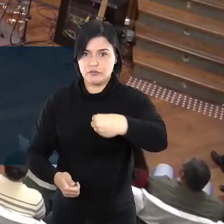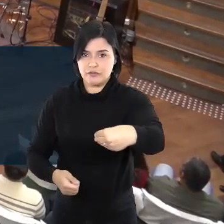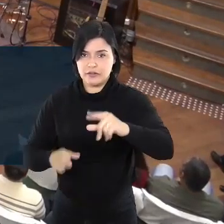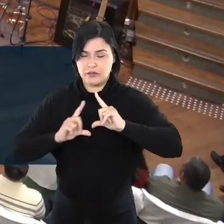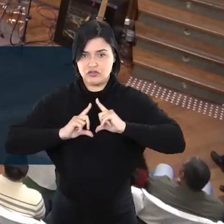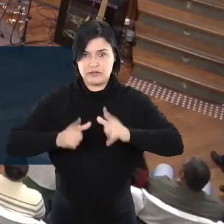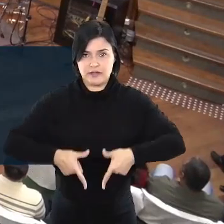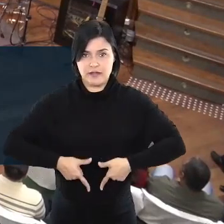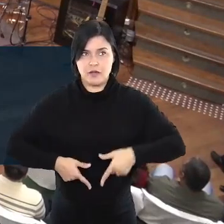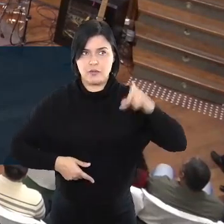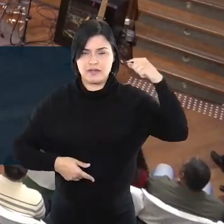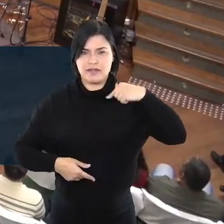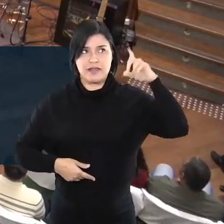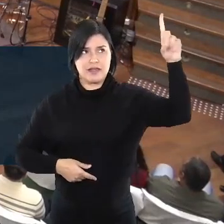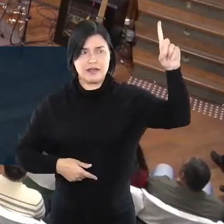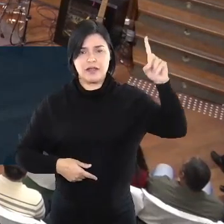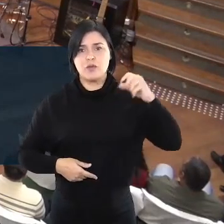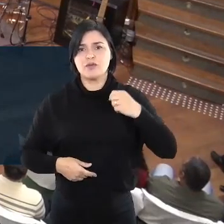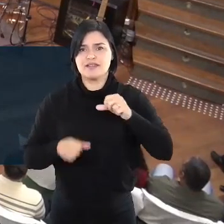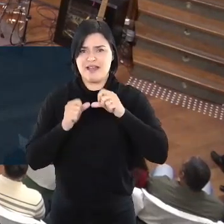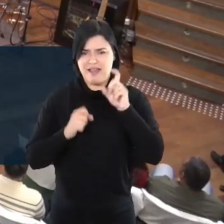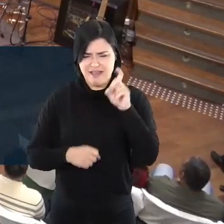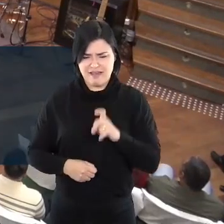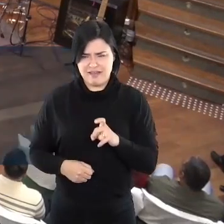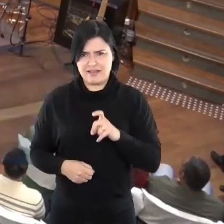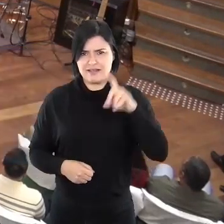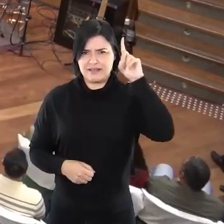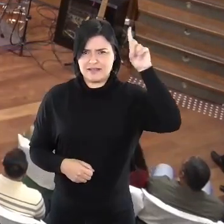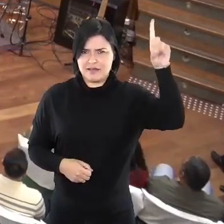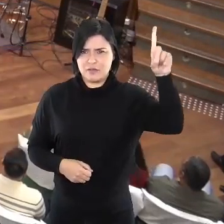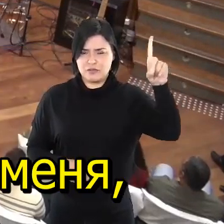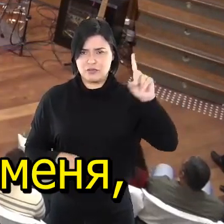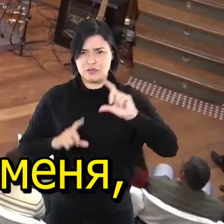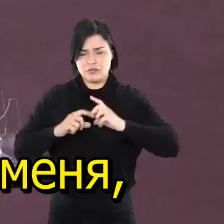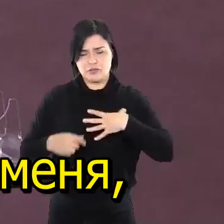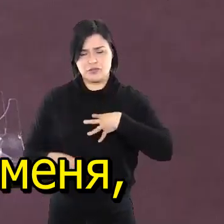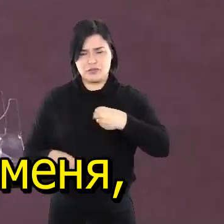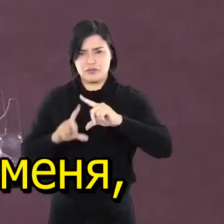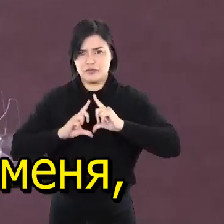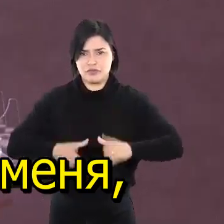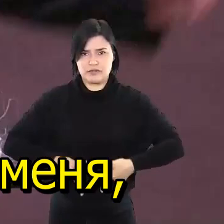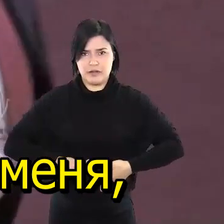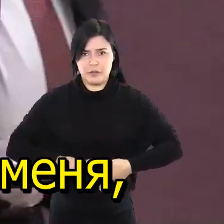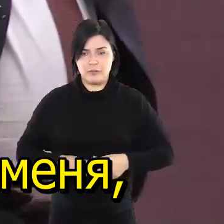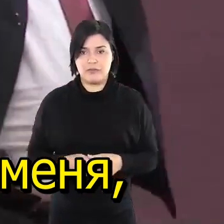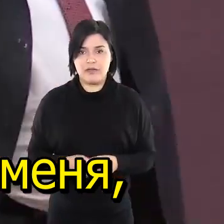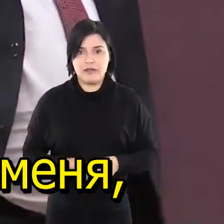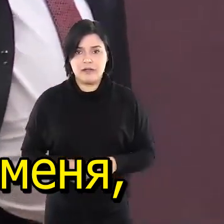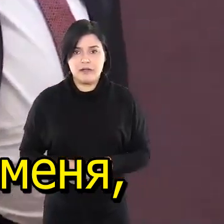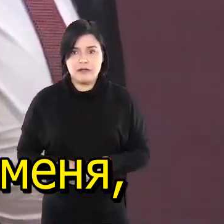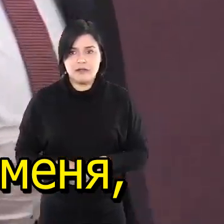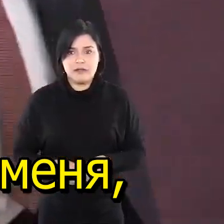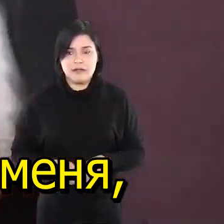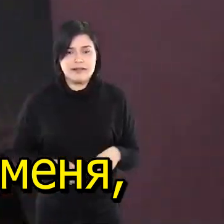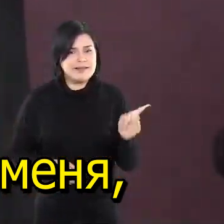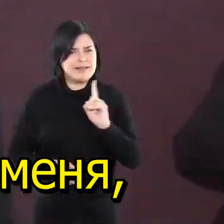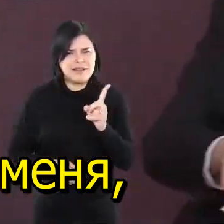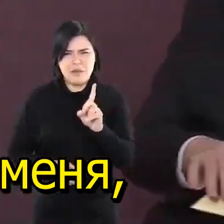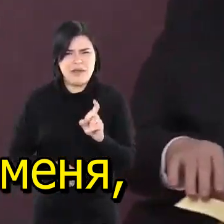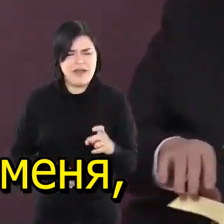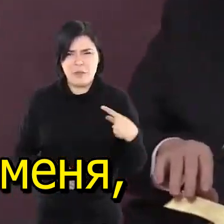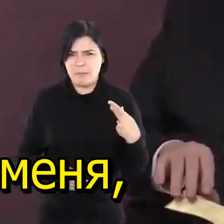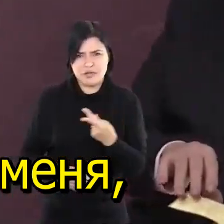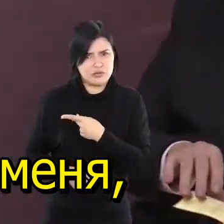Deus. É Deus que está dizendo. Não sou eu que estou convidando para